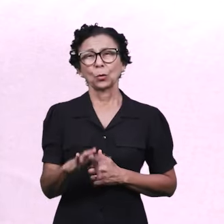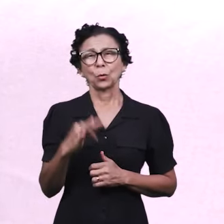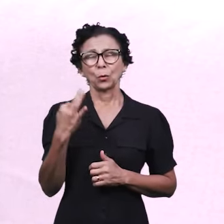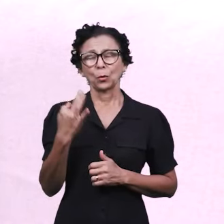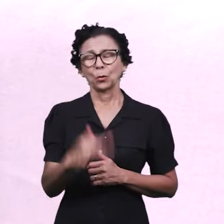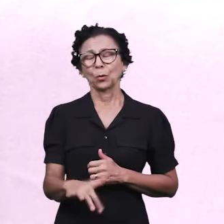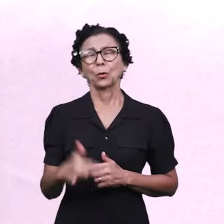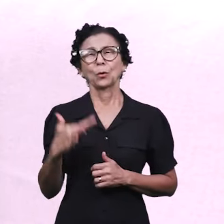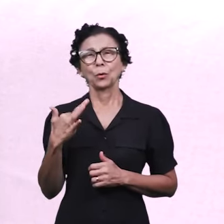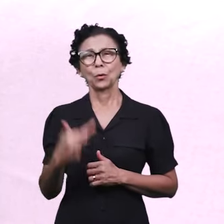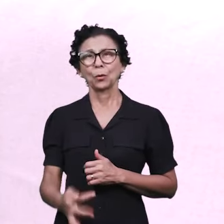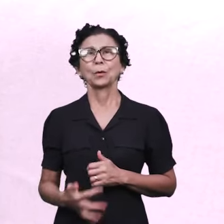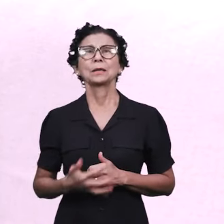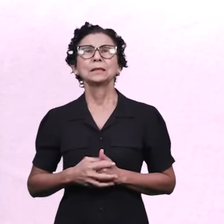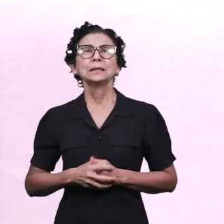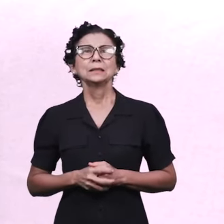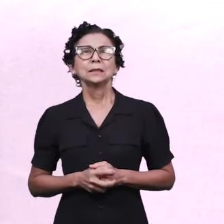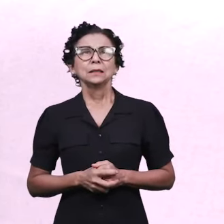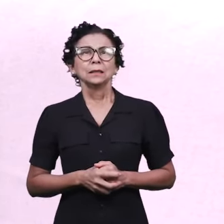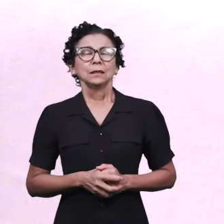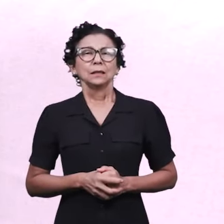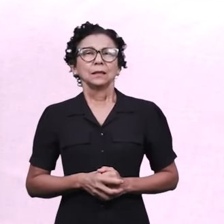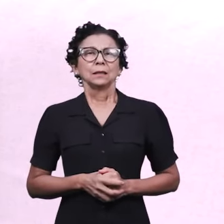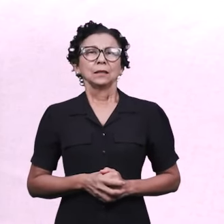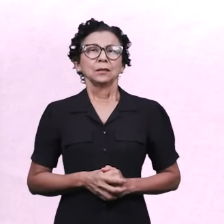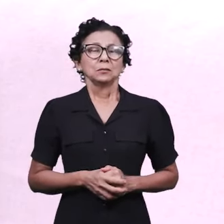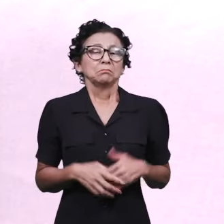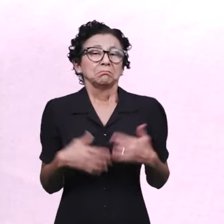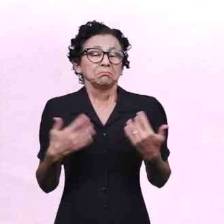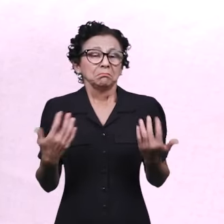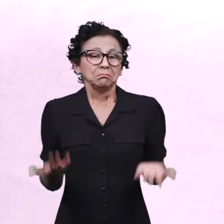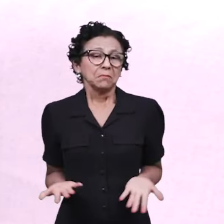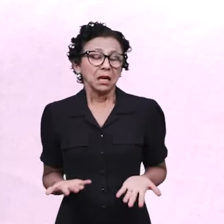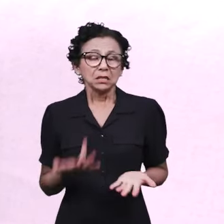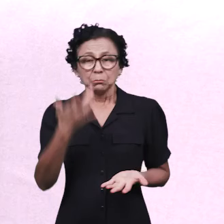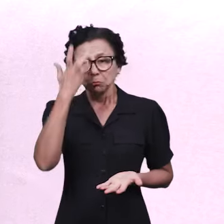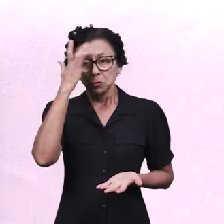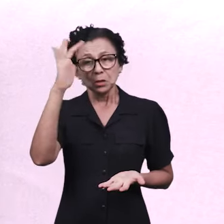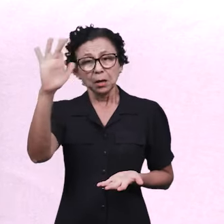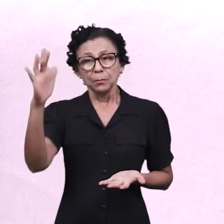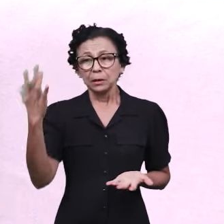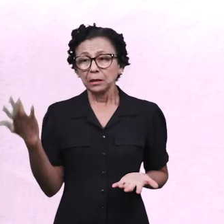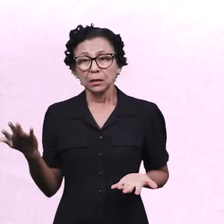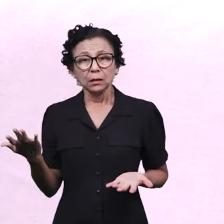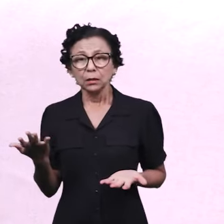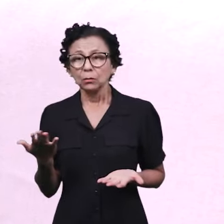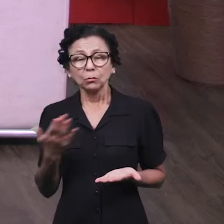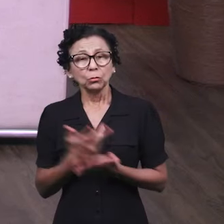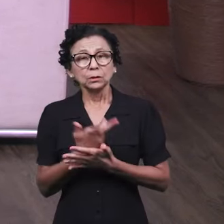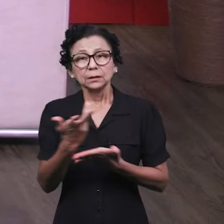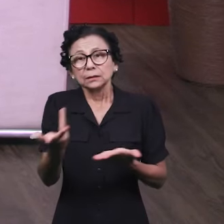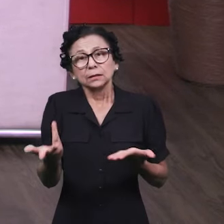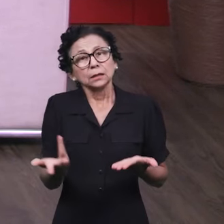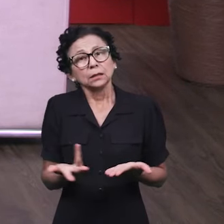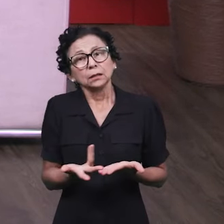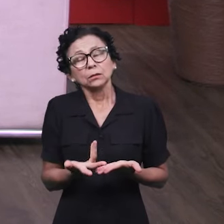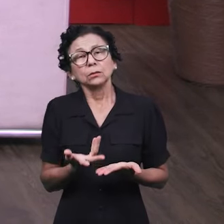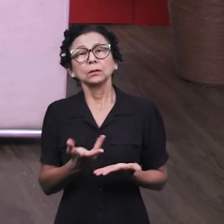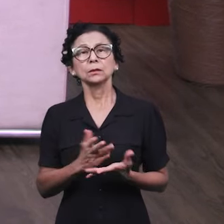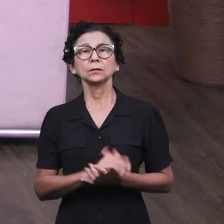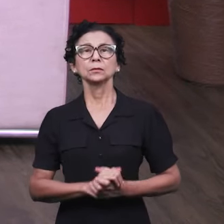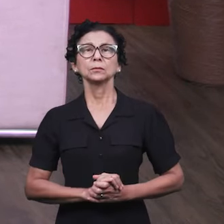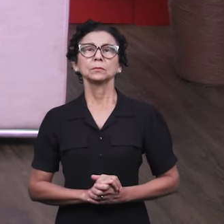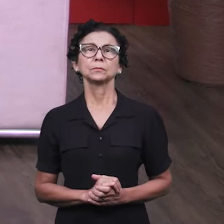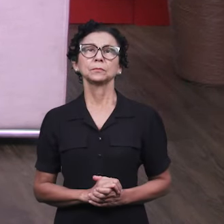lipedema Ele piorou só que como eu não tinha esse diagnóstico ainda eu não tinha como saber você tava nas tentativas né nas